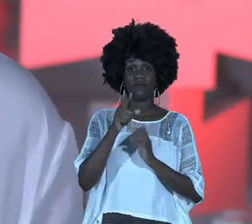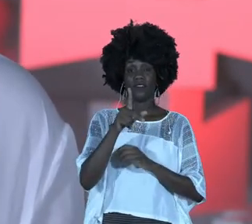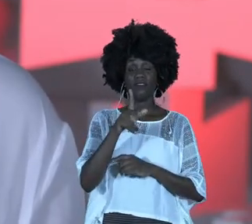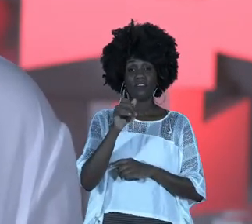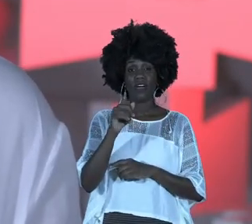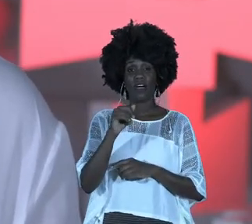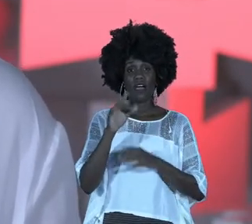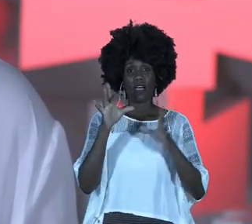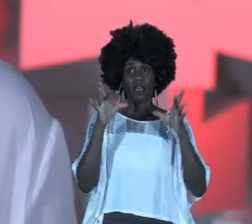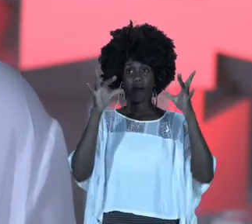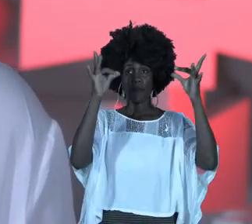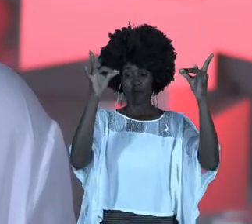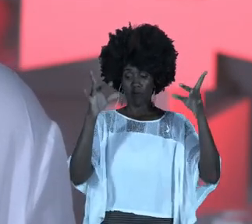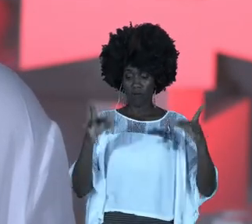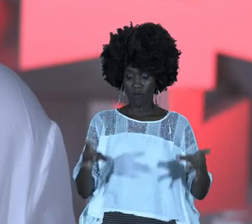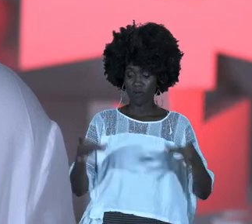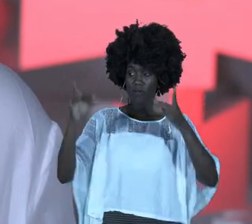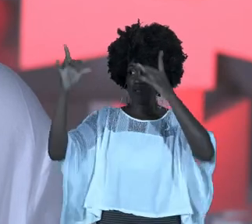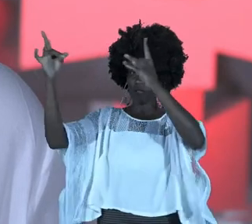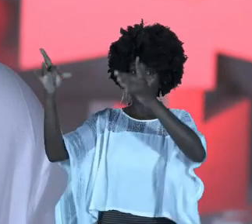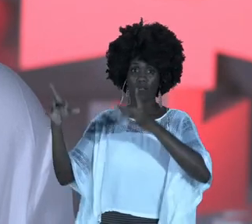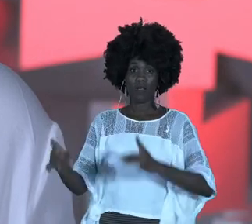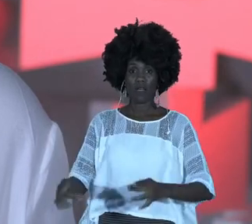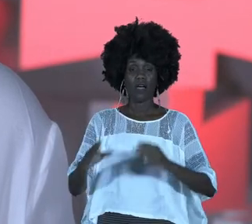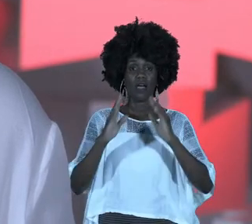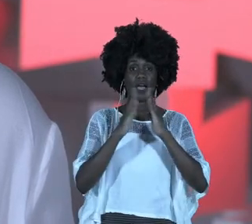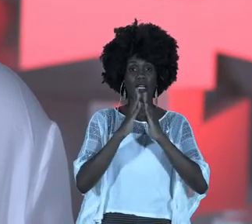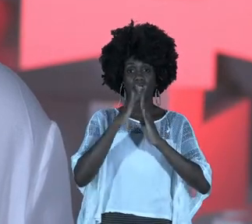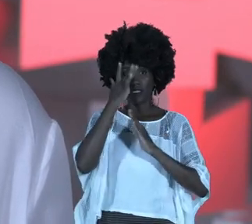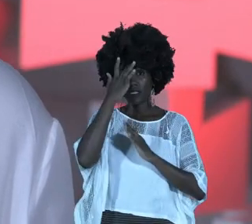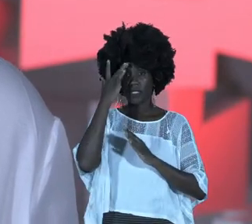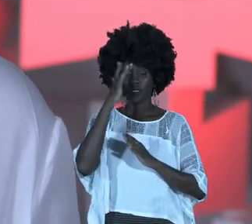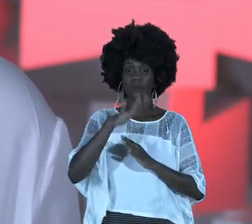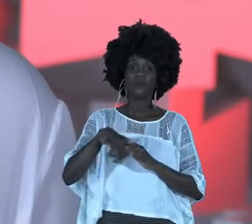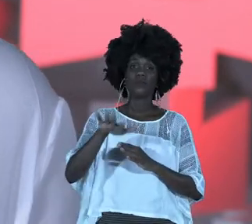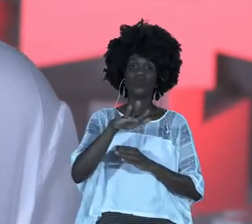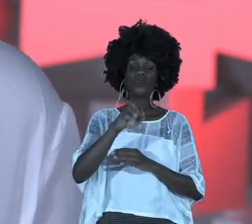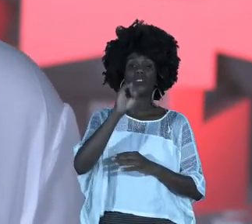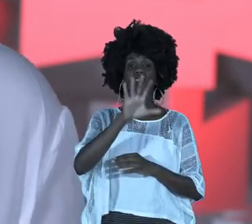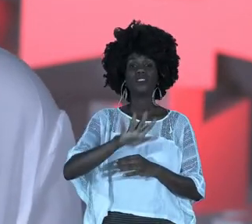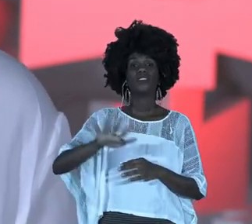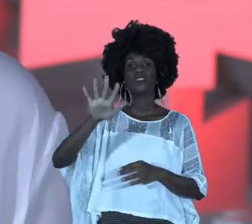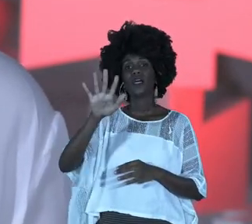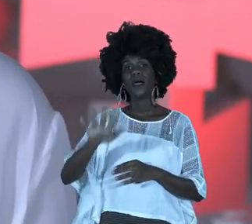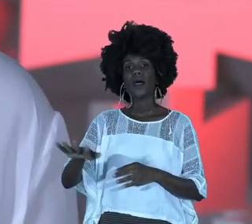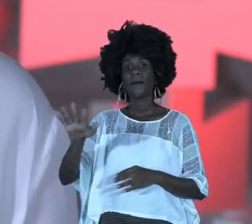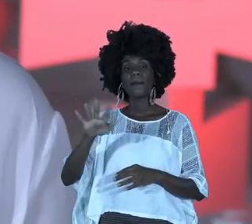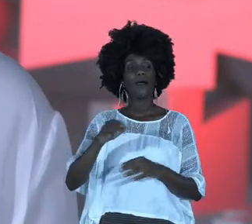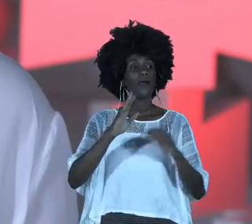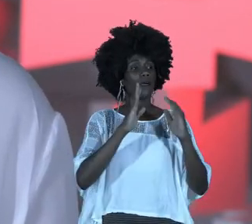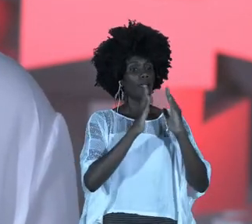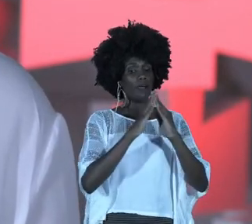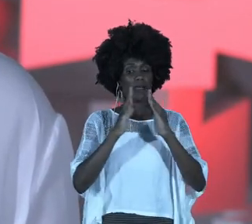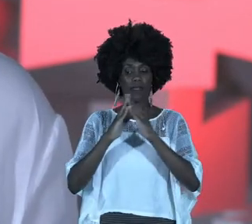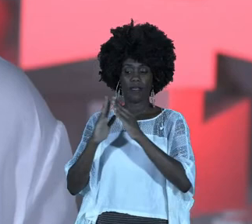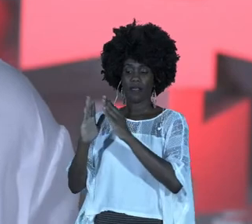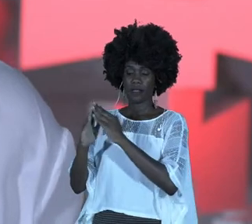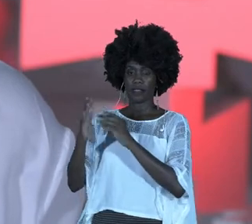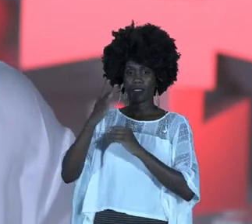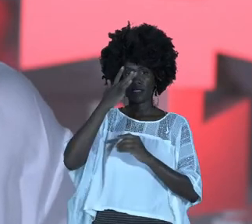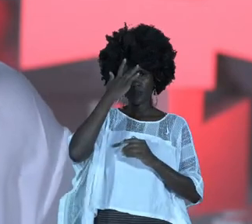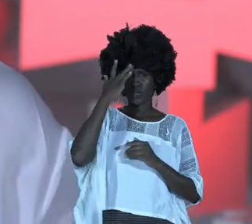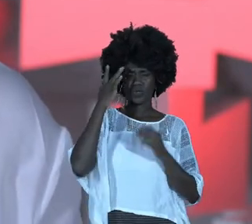vai plotar as casas dessas pessoas com essas imagens. Então, a casa, que